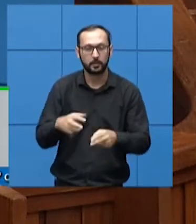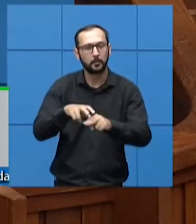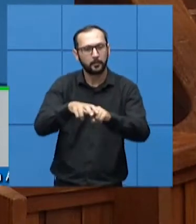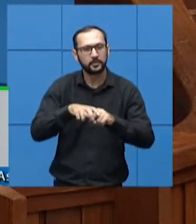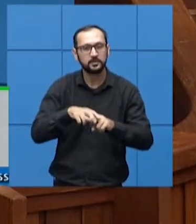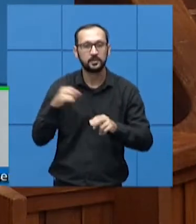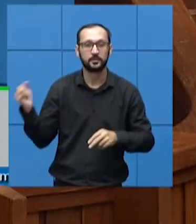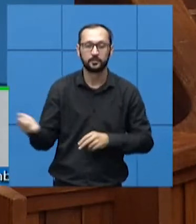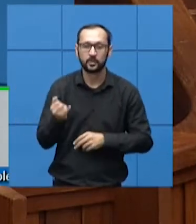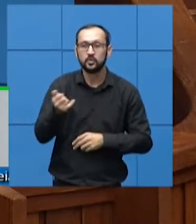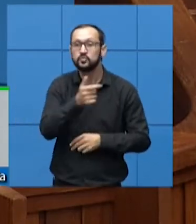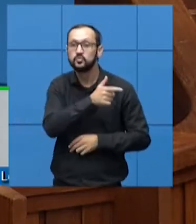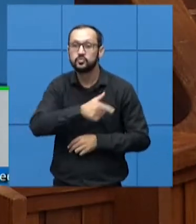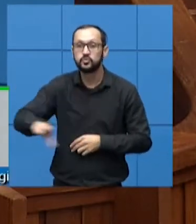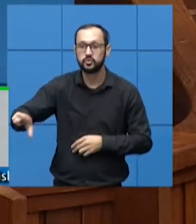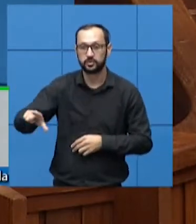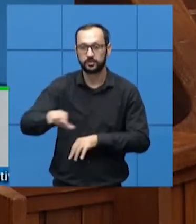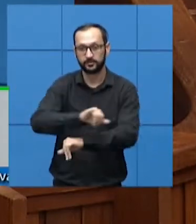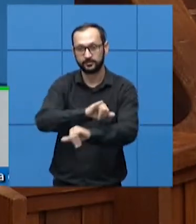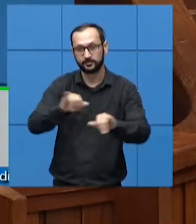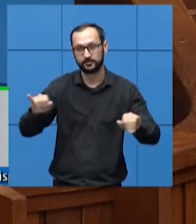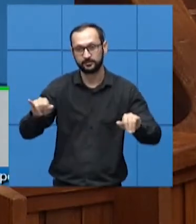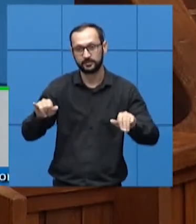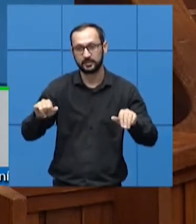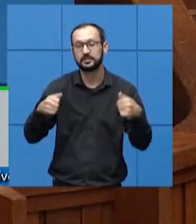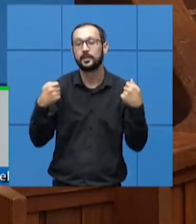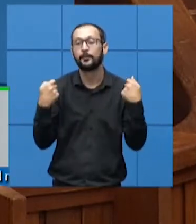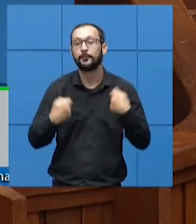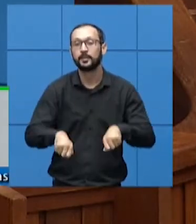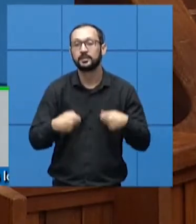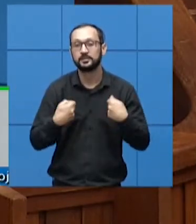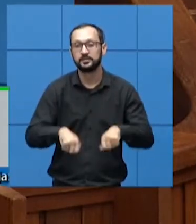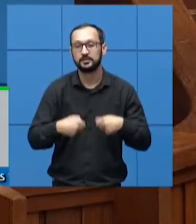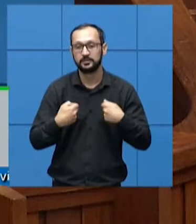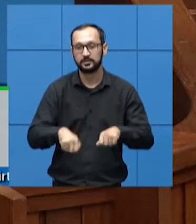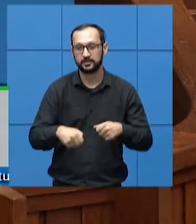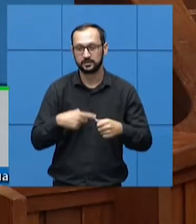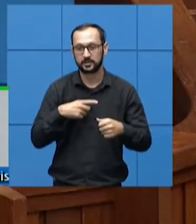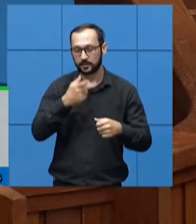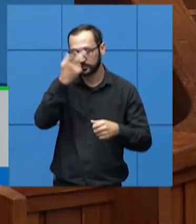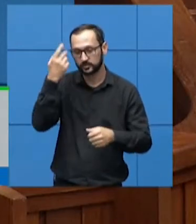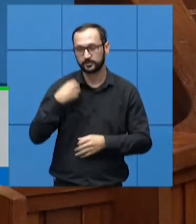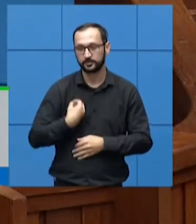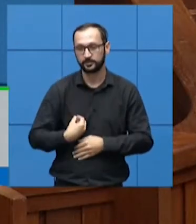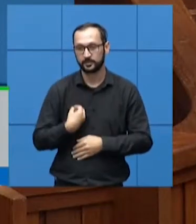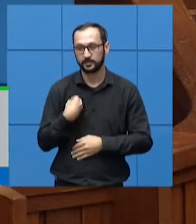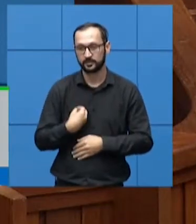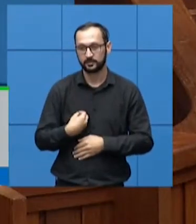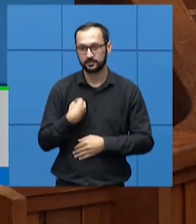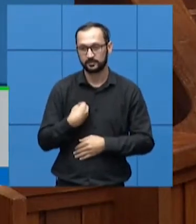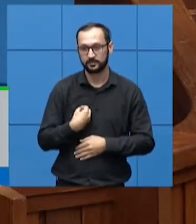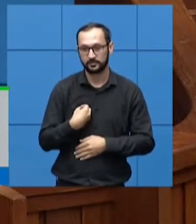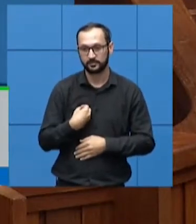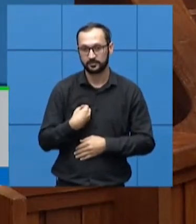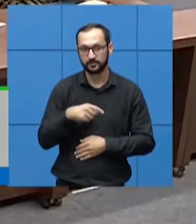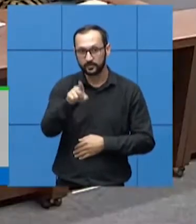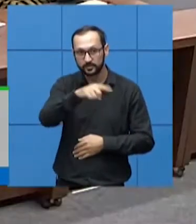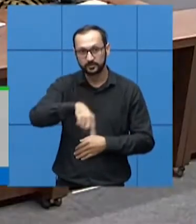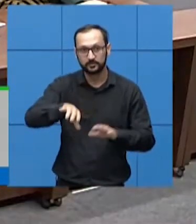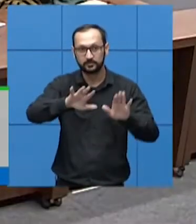muito importante, mais uma vez, destacar. Precisamos, a todos os presentes, também o nosso